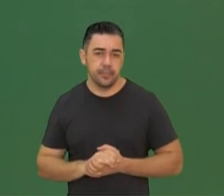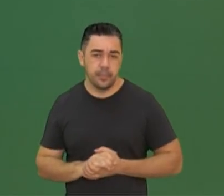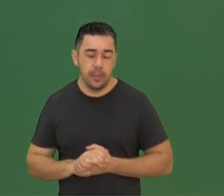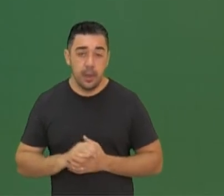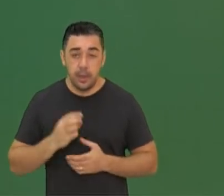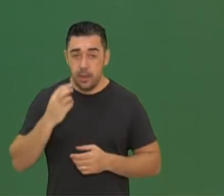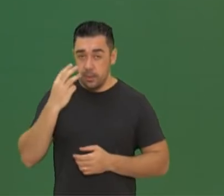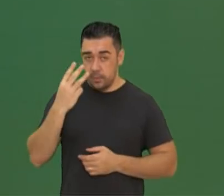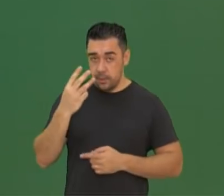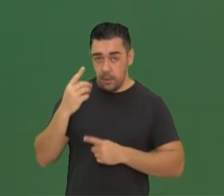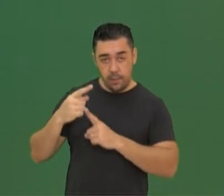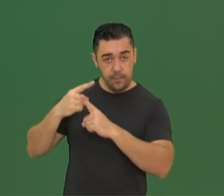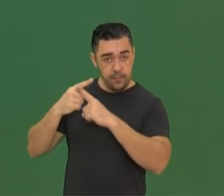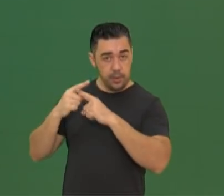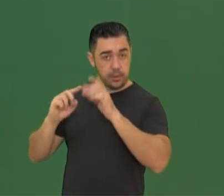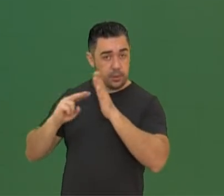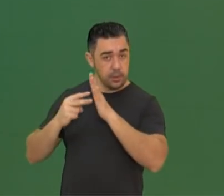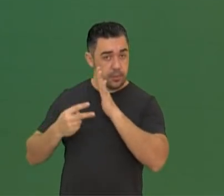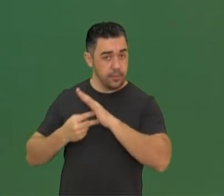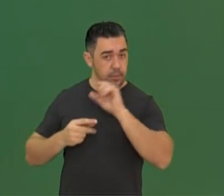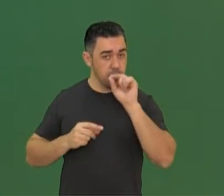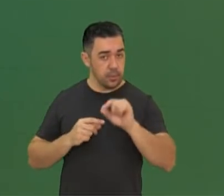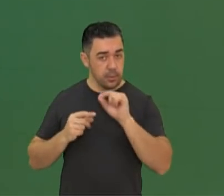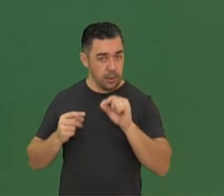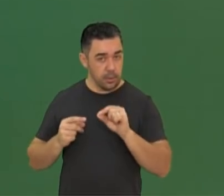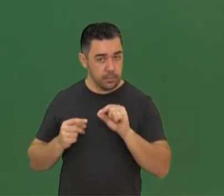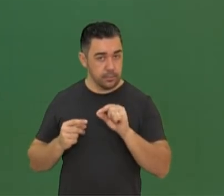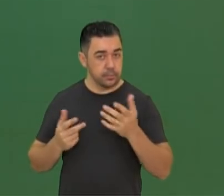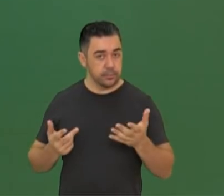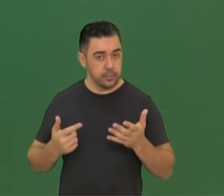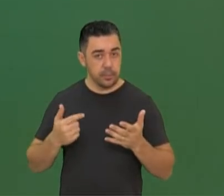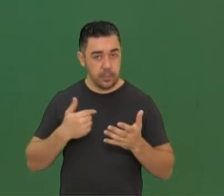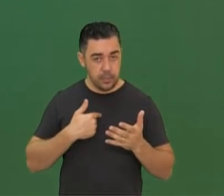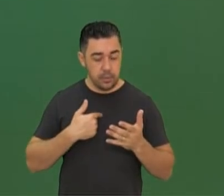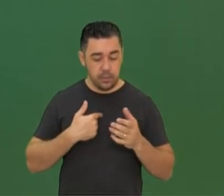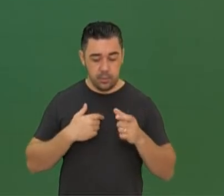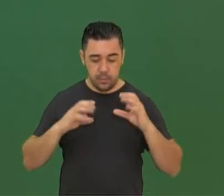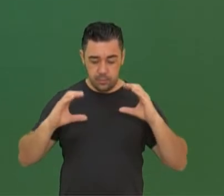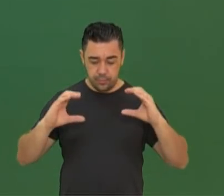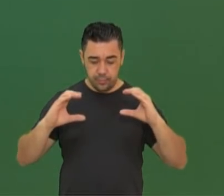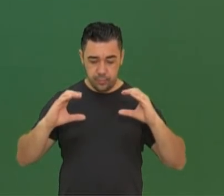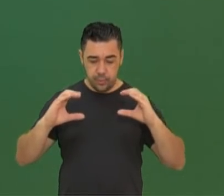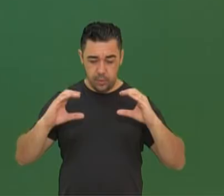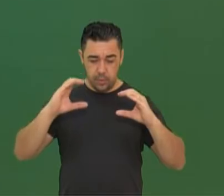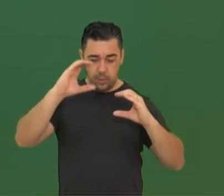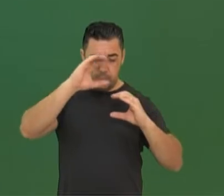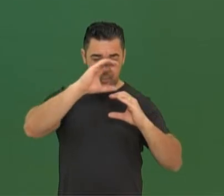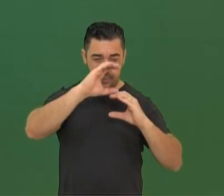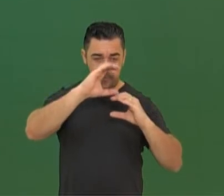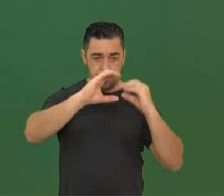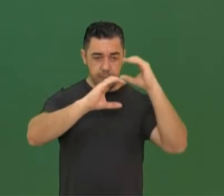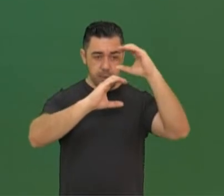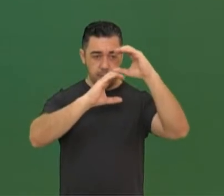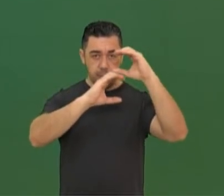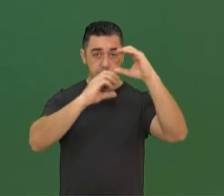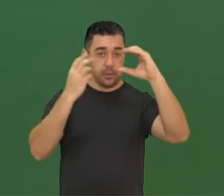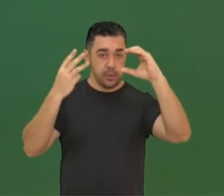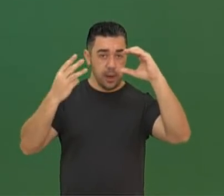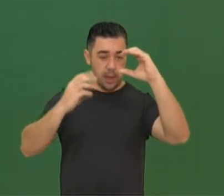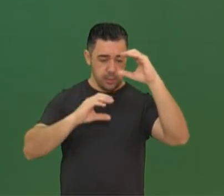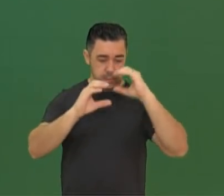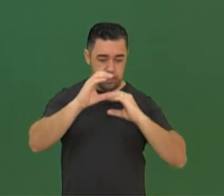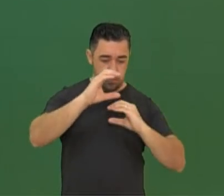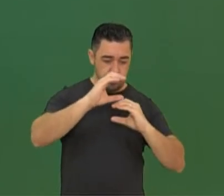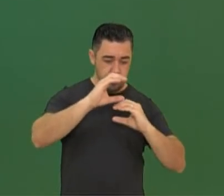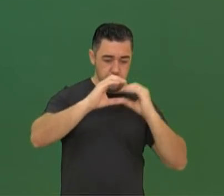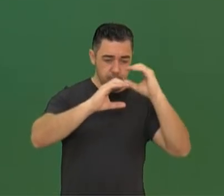altura desse paralelepípedo, vai representar o quê? Vai representar eu empilhar 3 paralelepípedos do mesmo jeitinho,